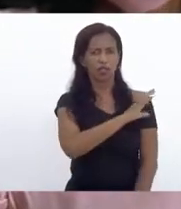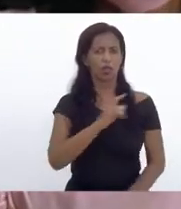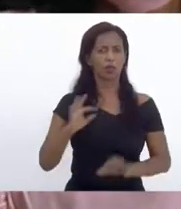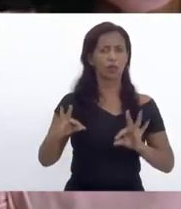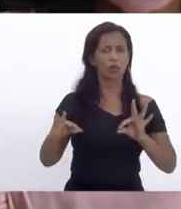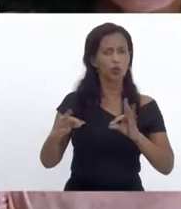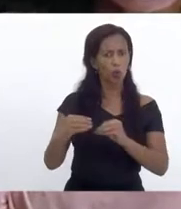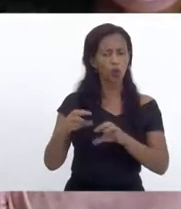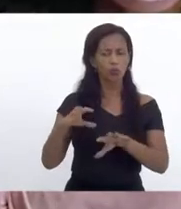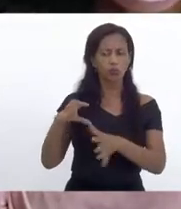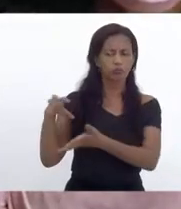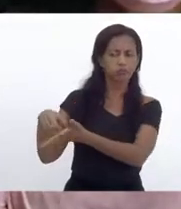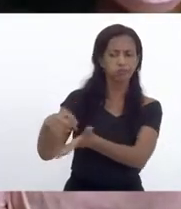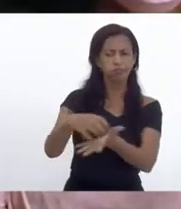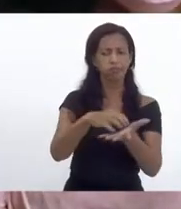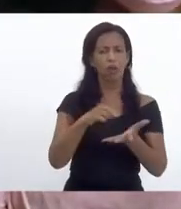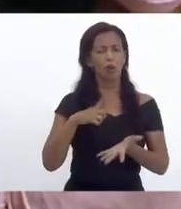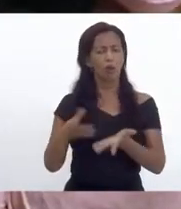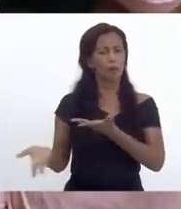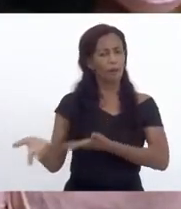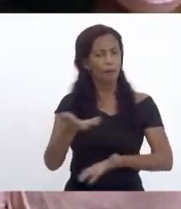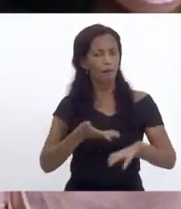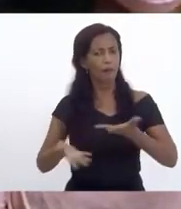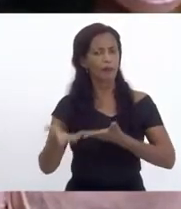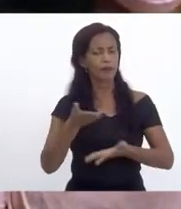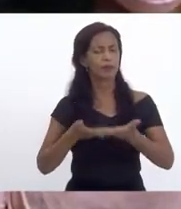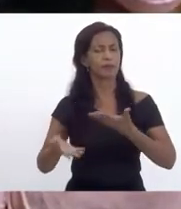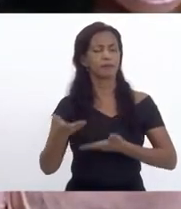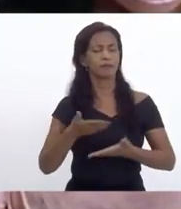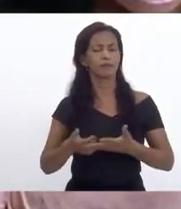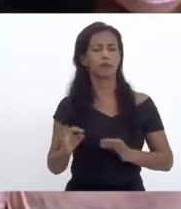SEBRAE atua com muita parceria e muita dedicação,